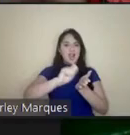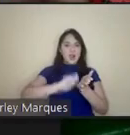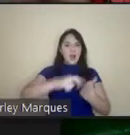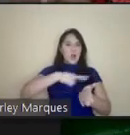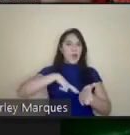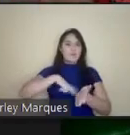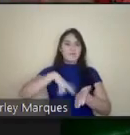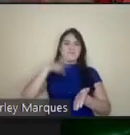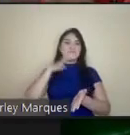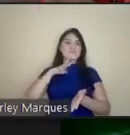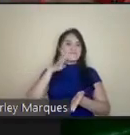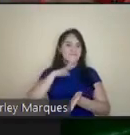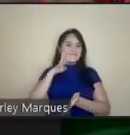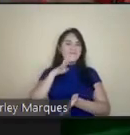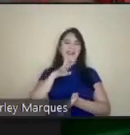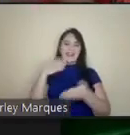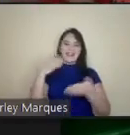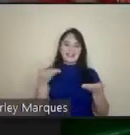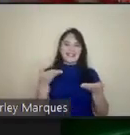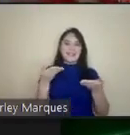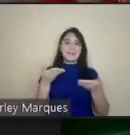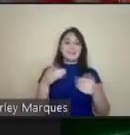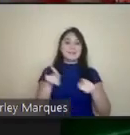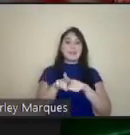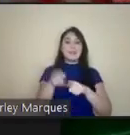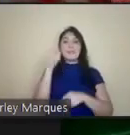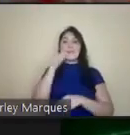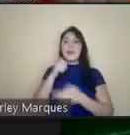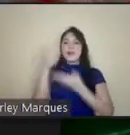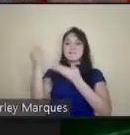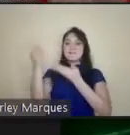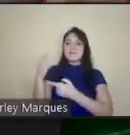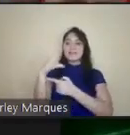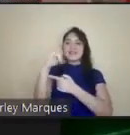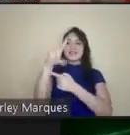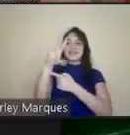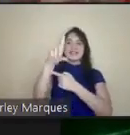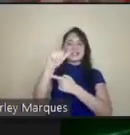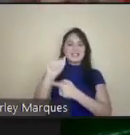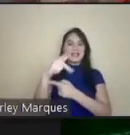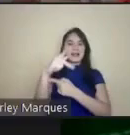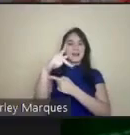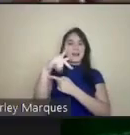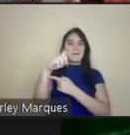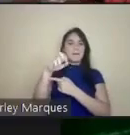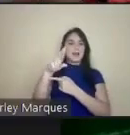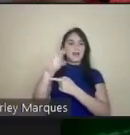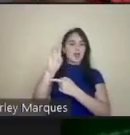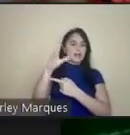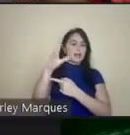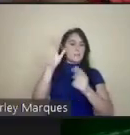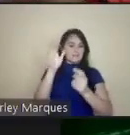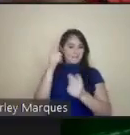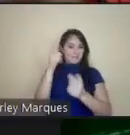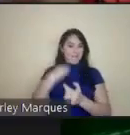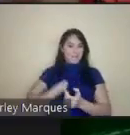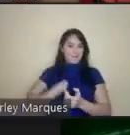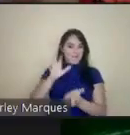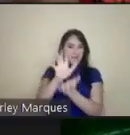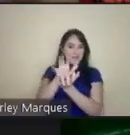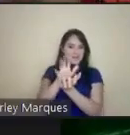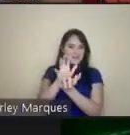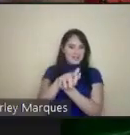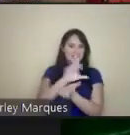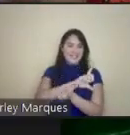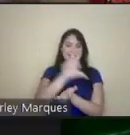nesse instante e já está ali. E Cida Pedrosa, que é essa poeta maravilhosa, pernambucana, minha amiga, que saiu para passear com um cachorro